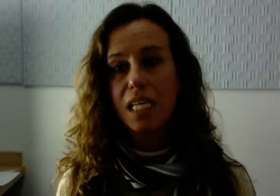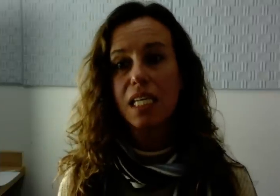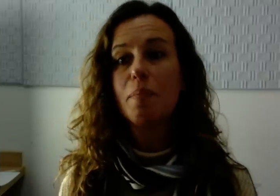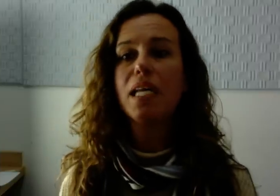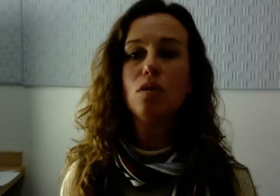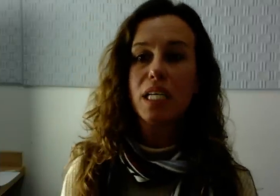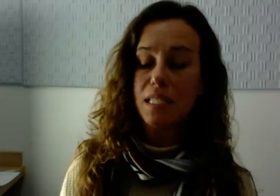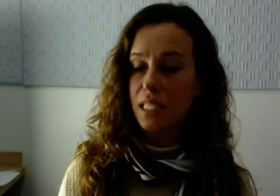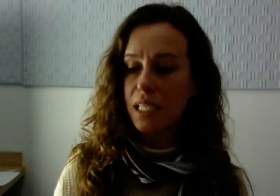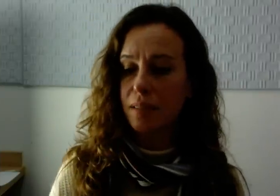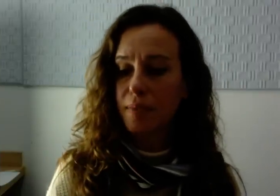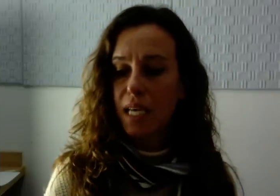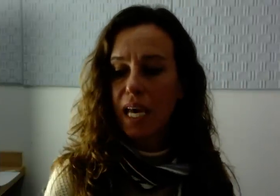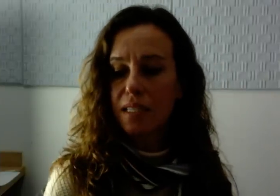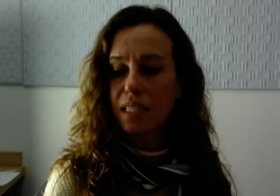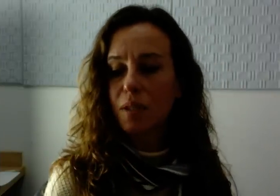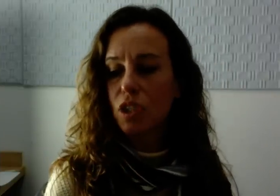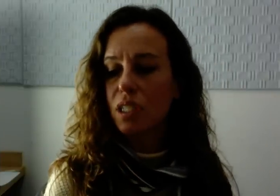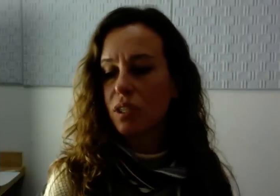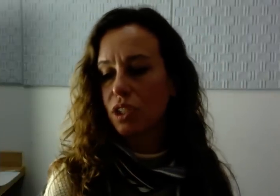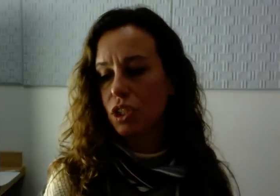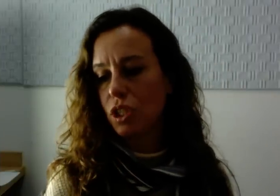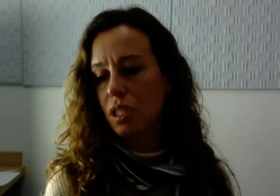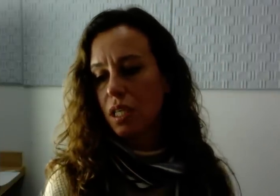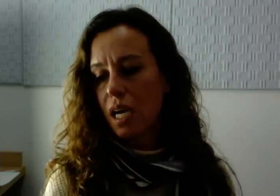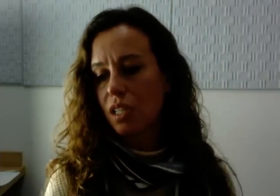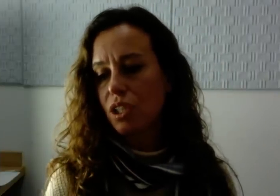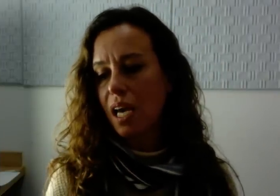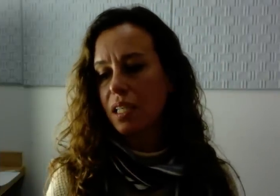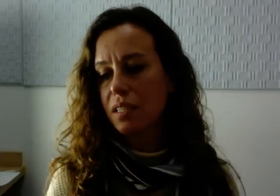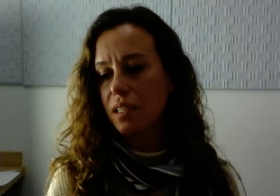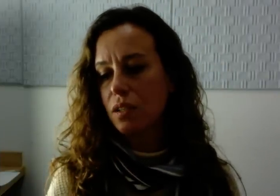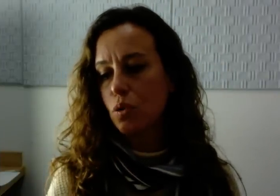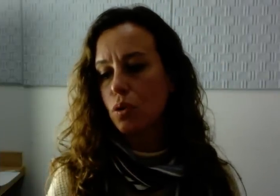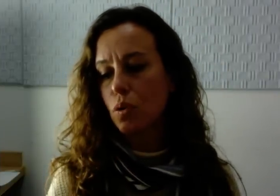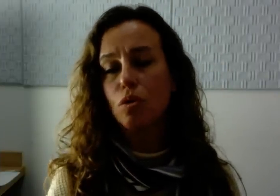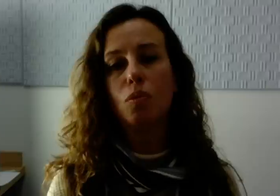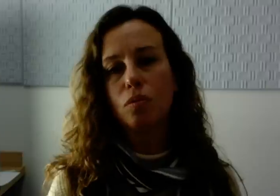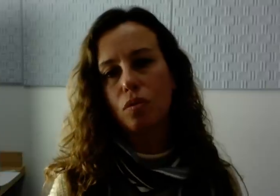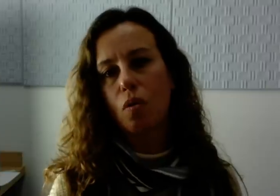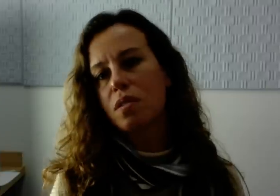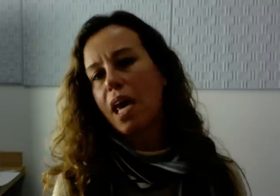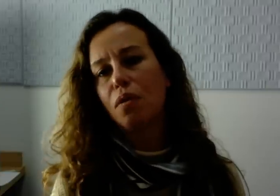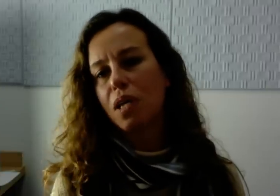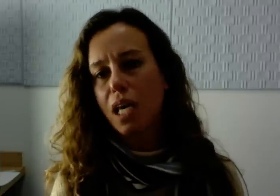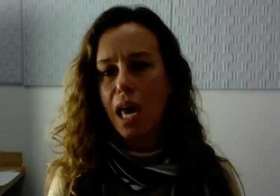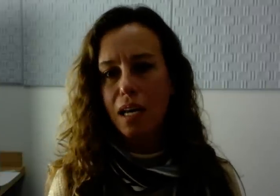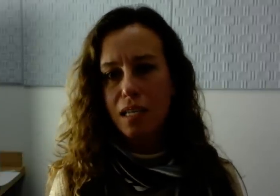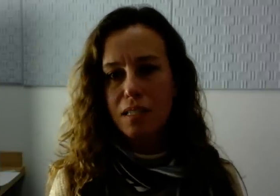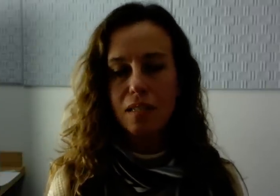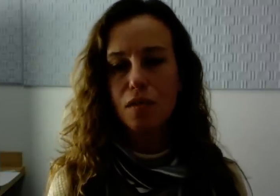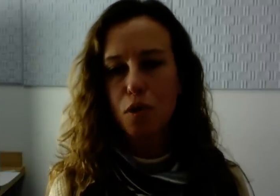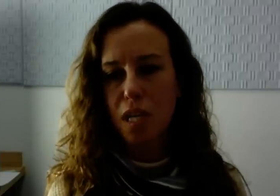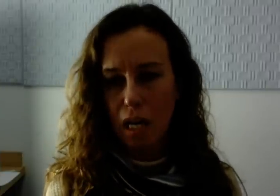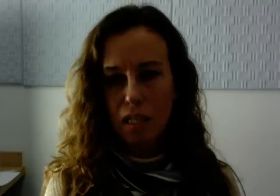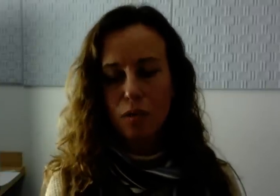e e a meritocracia é exatamente isso é a gente achar que se todo mundo consegue o que quer